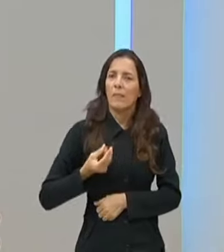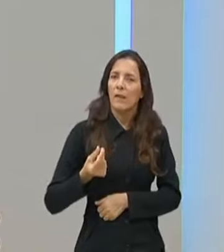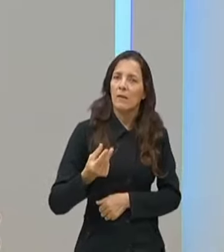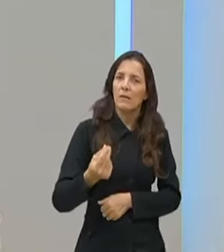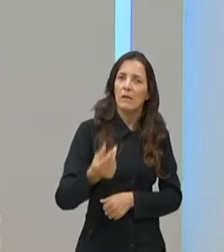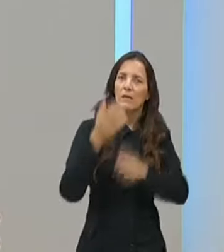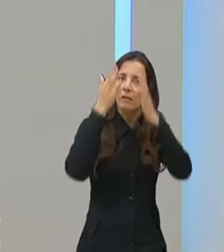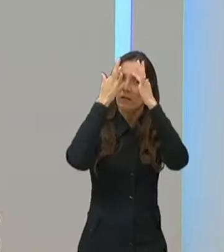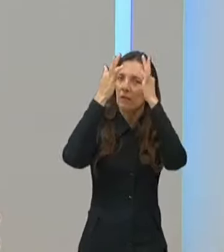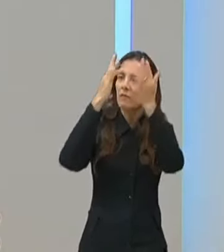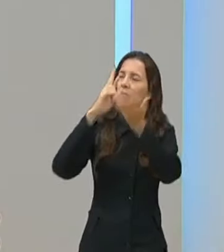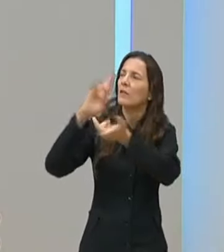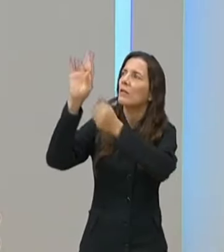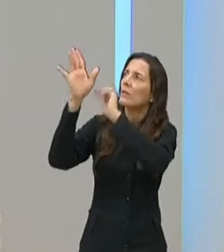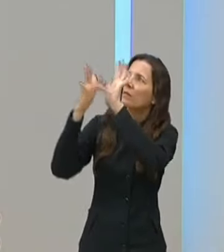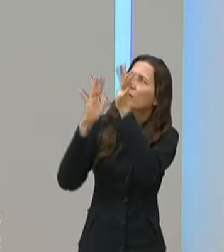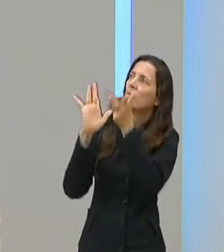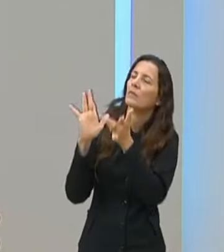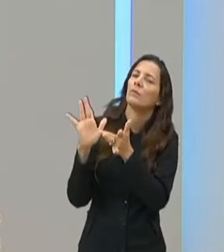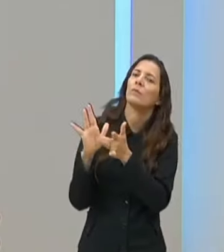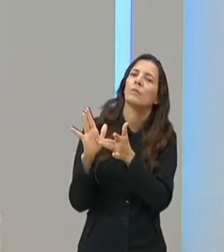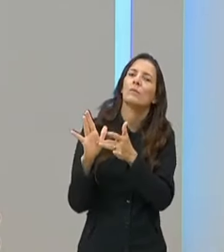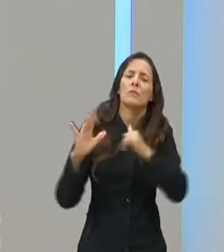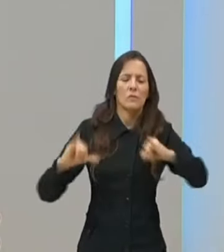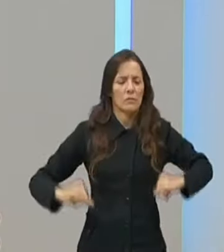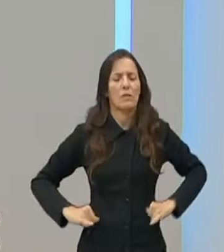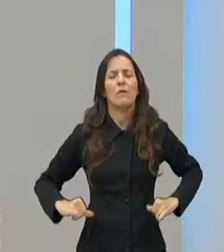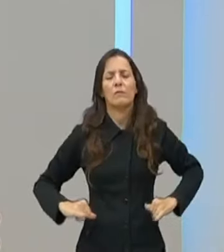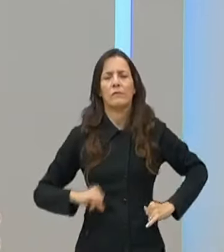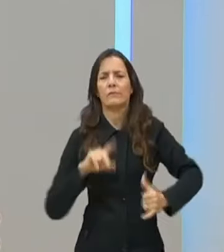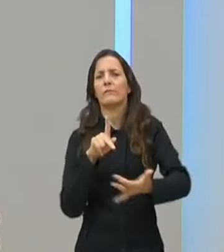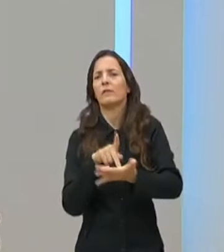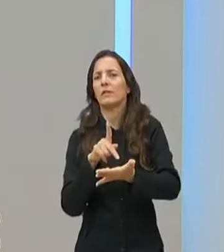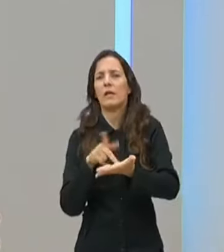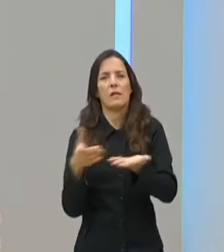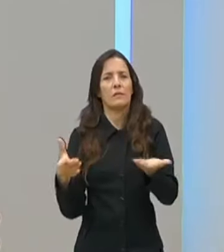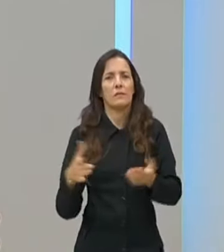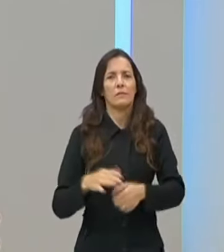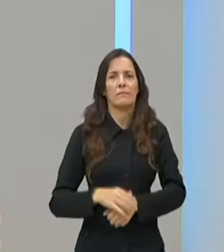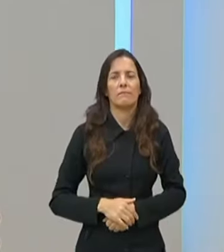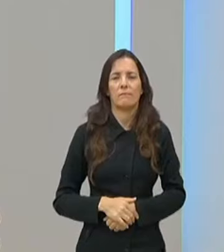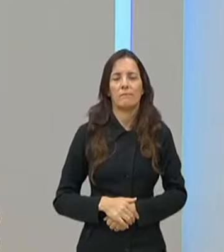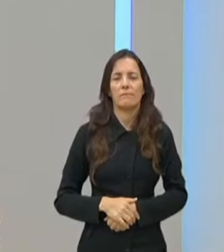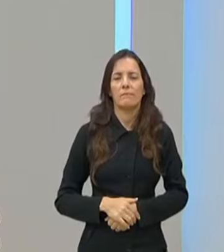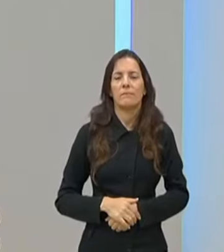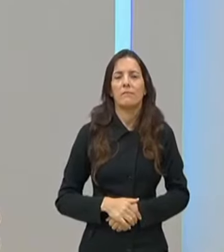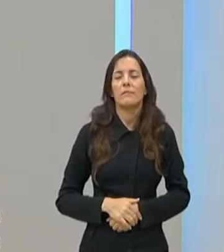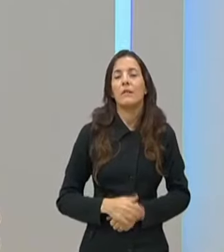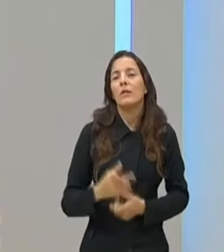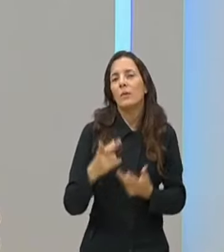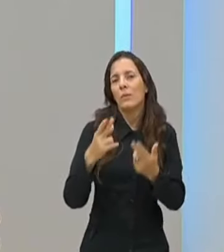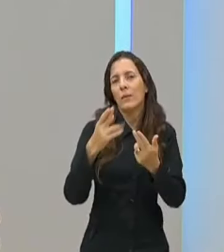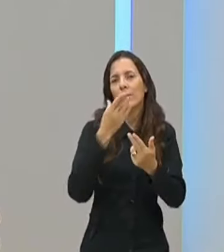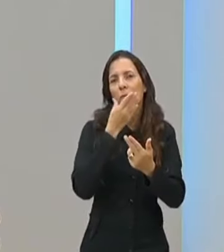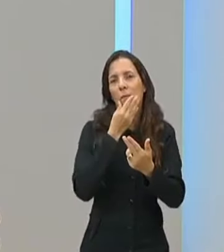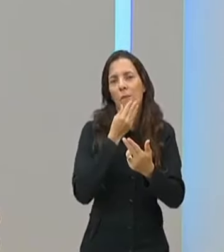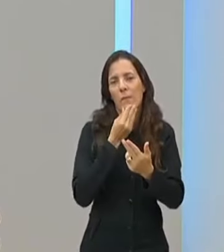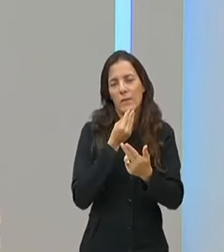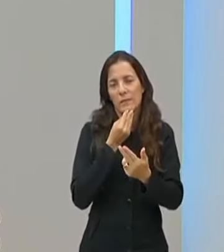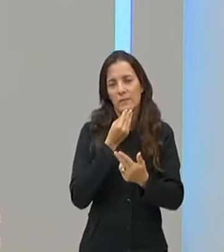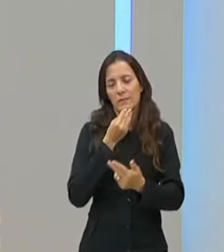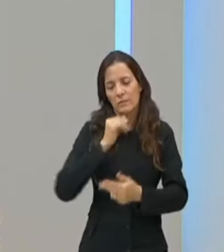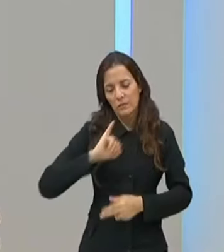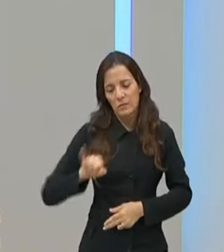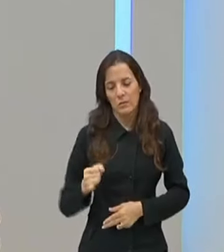sem dúvida alguma vale a pena. Jó, exemplo de grande sofrimento, mas perseverou até o fim e